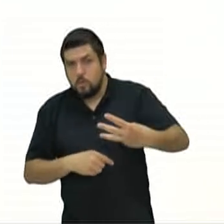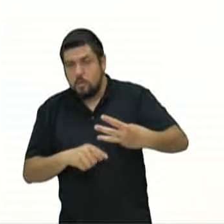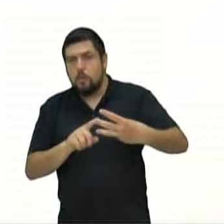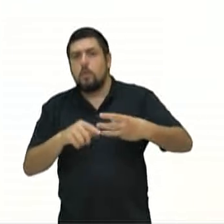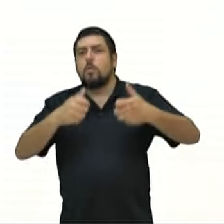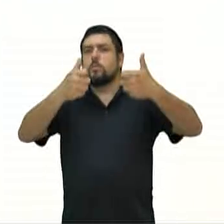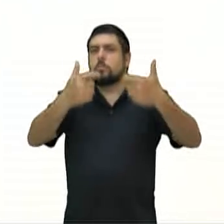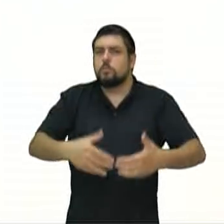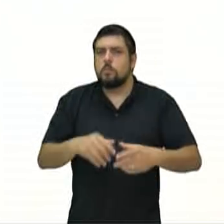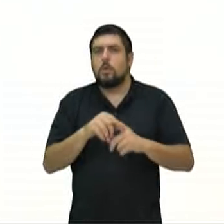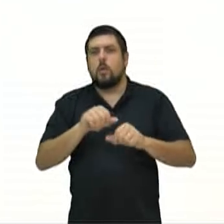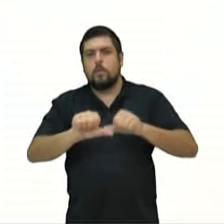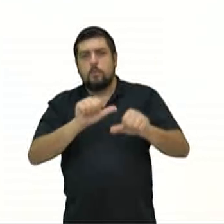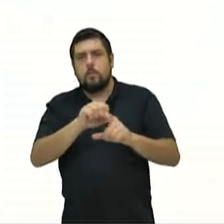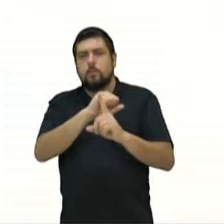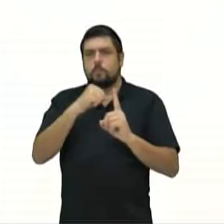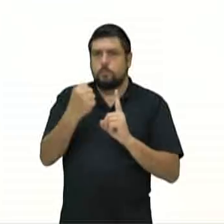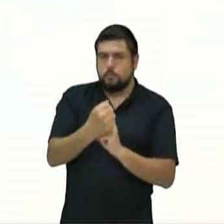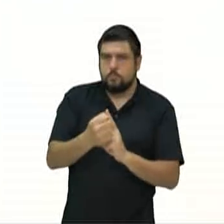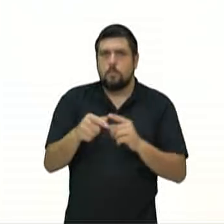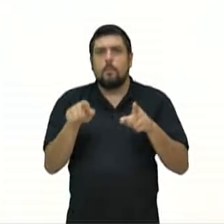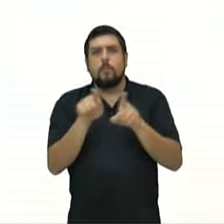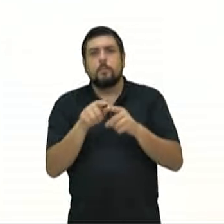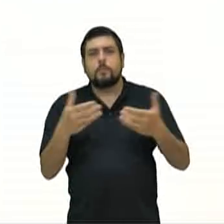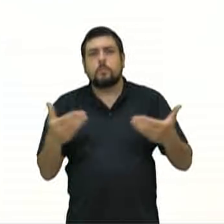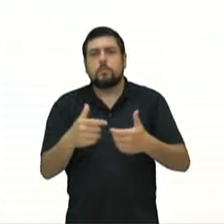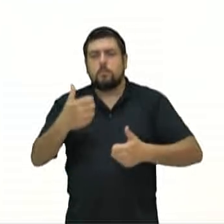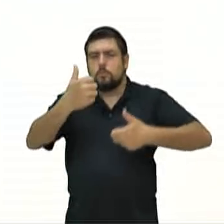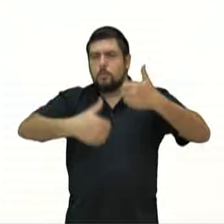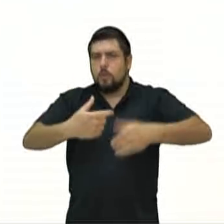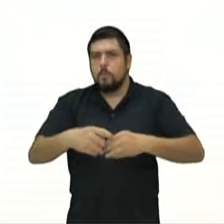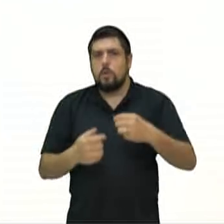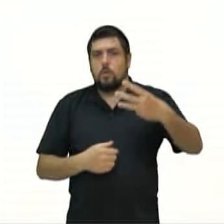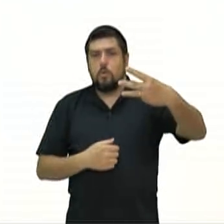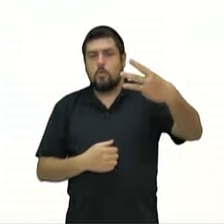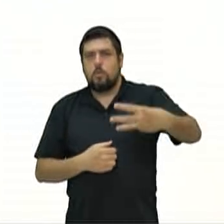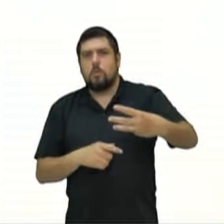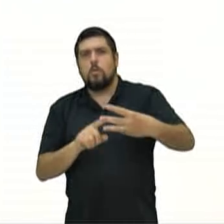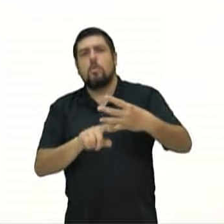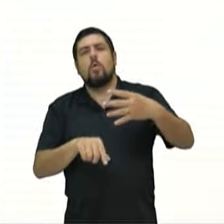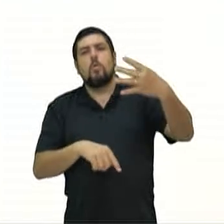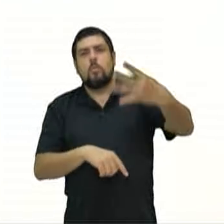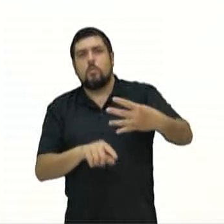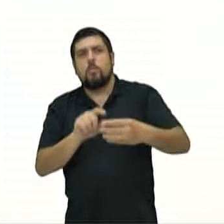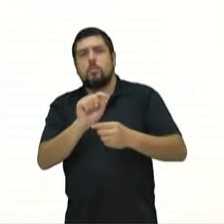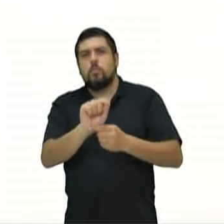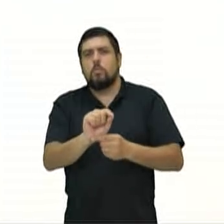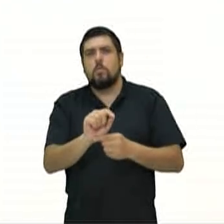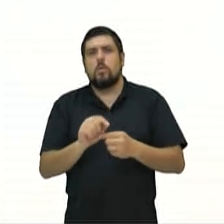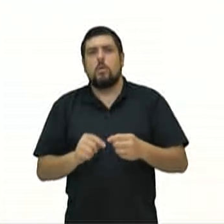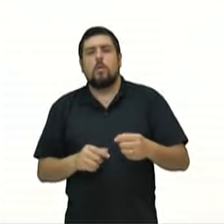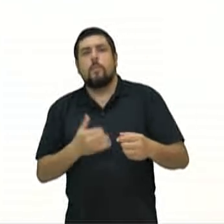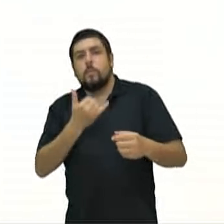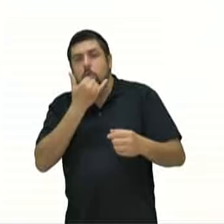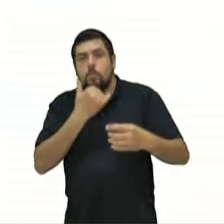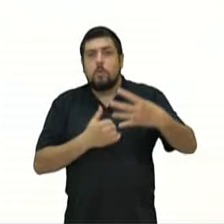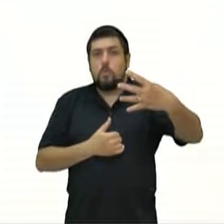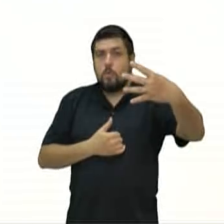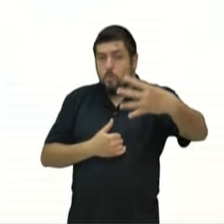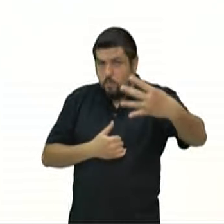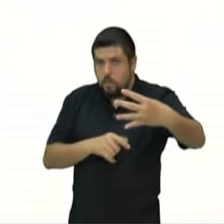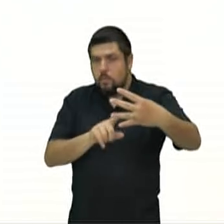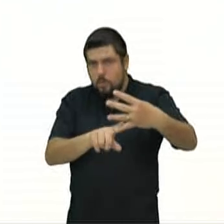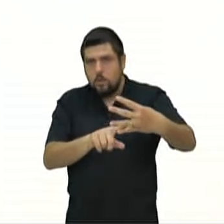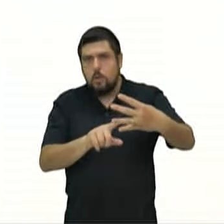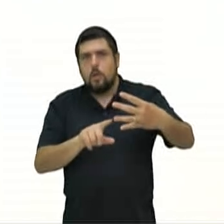parágrafo a transformação social, aqui ele está fechando no terceiro, ele vai falar de uma outra transformação, no terceiro parágrafo, no quarto